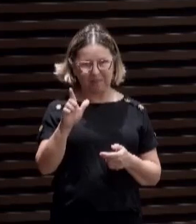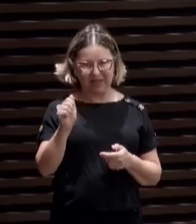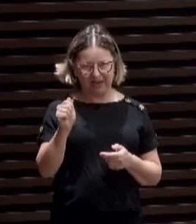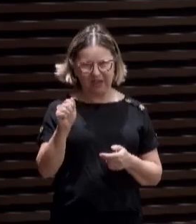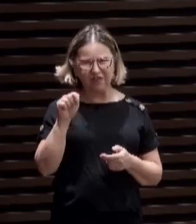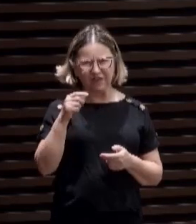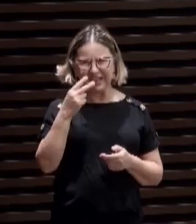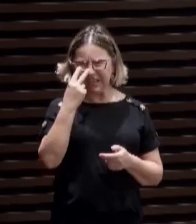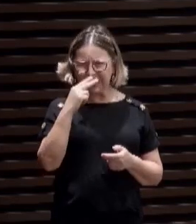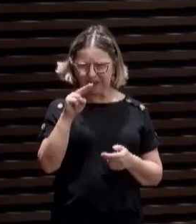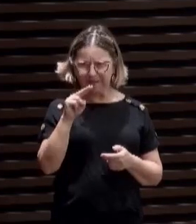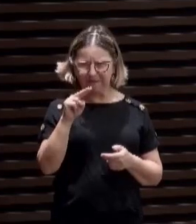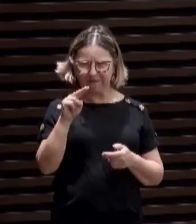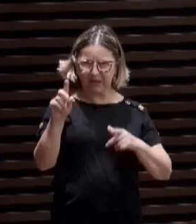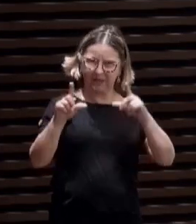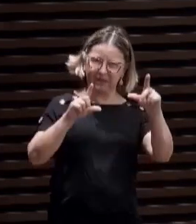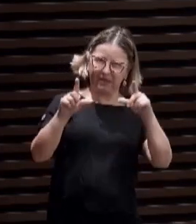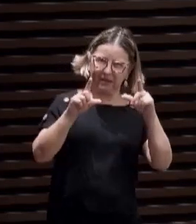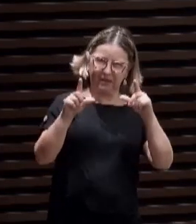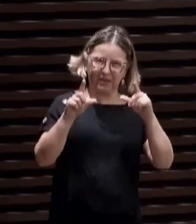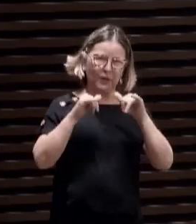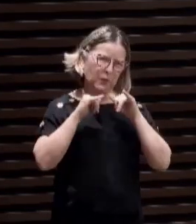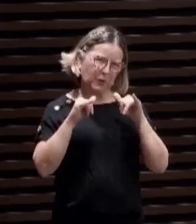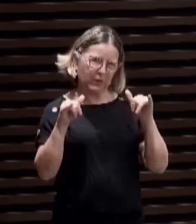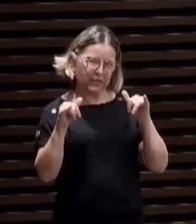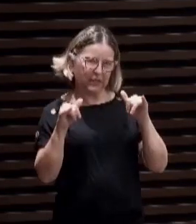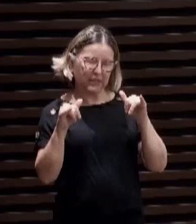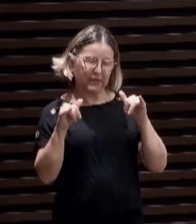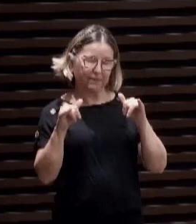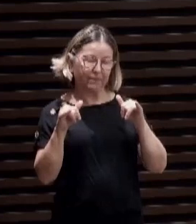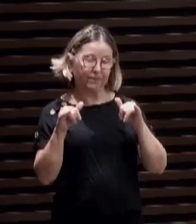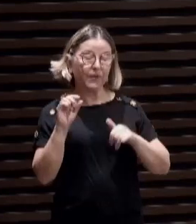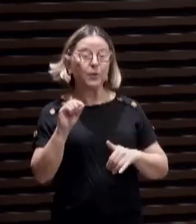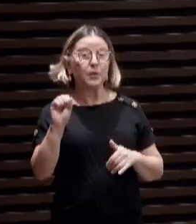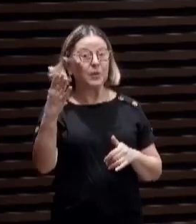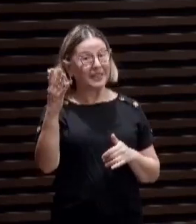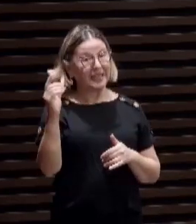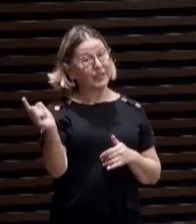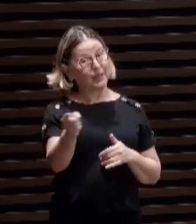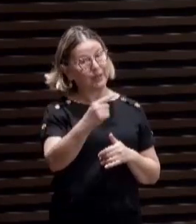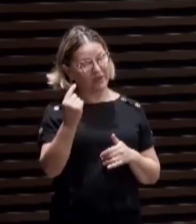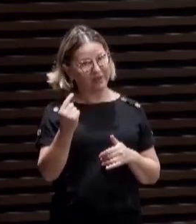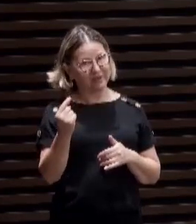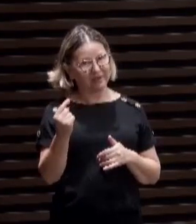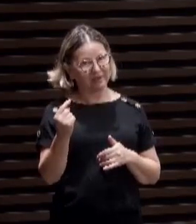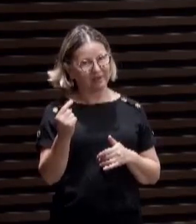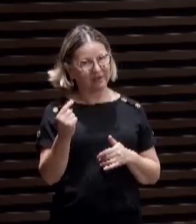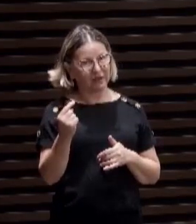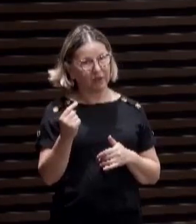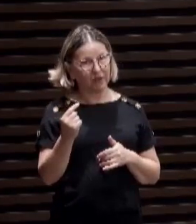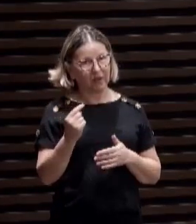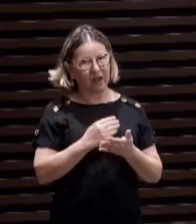noticiário, algum documentário, alguma coisa que está acontecendo? Sabe o que acontece conosco? Nós nos afastamos da